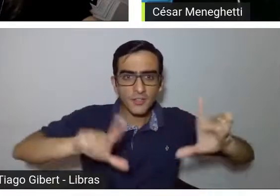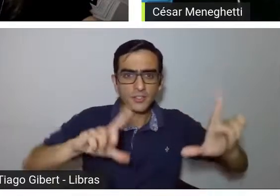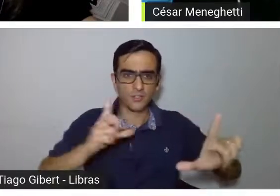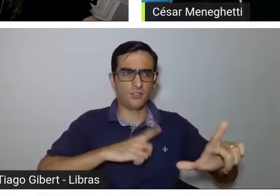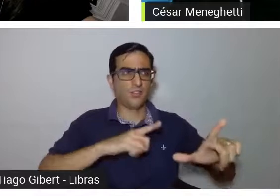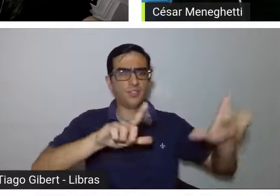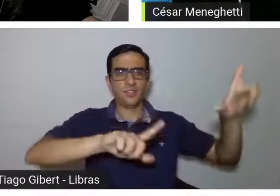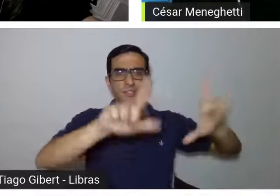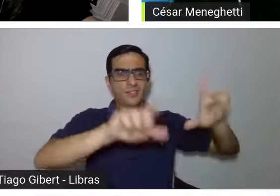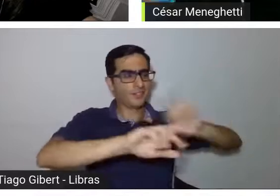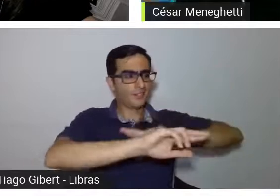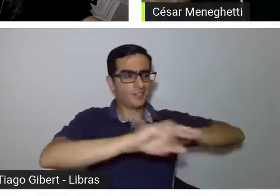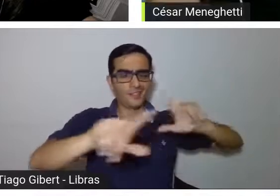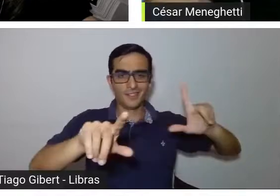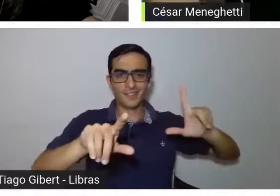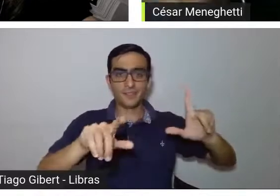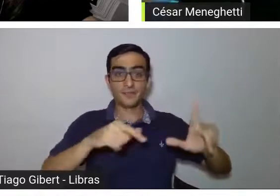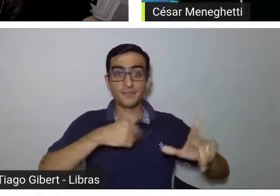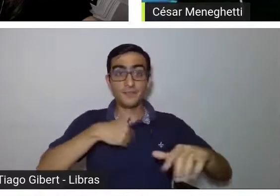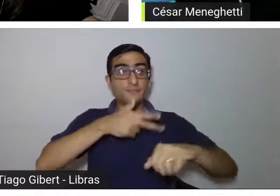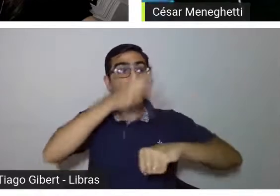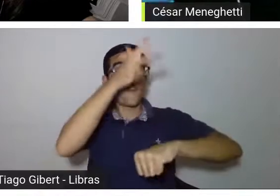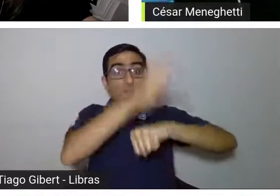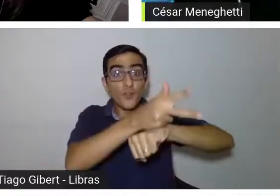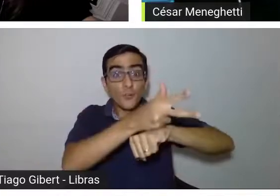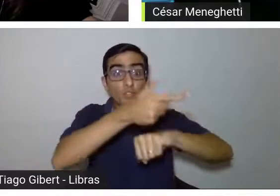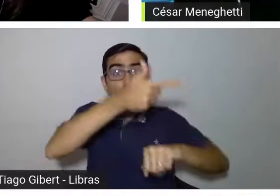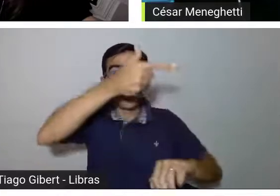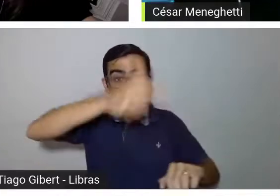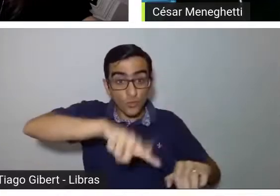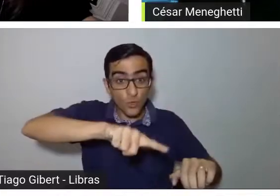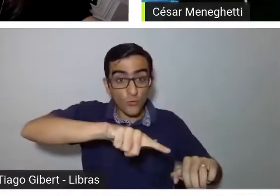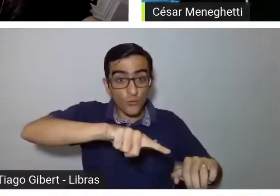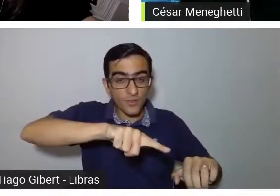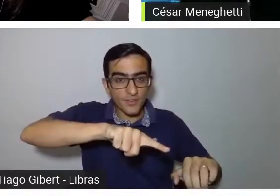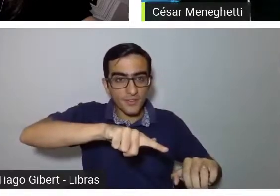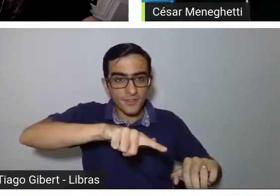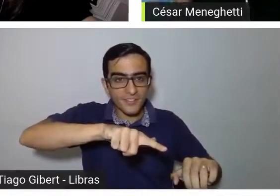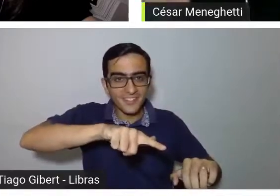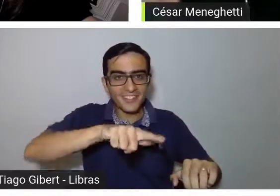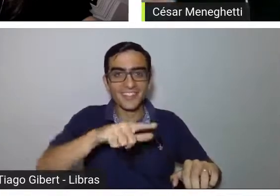muito legais. E aí, eu filmei de novo... Eu levei